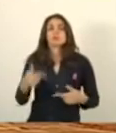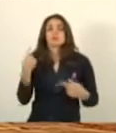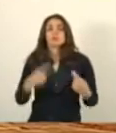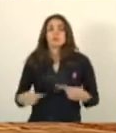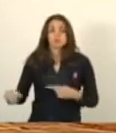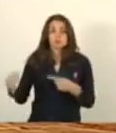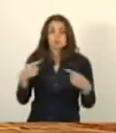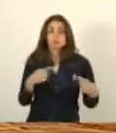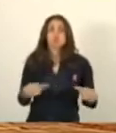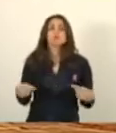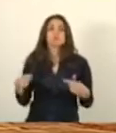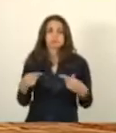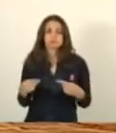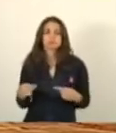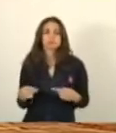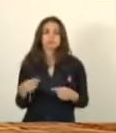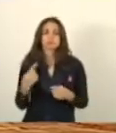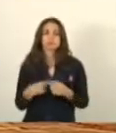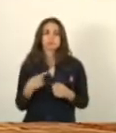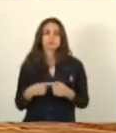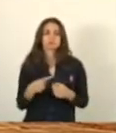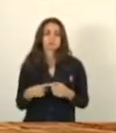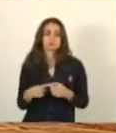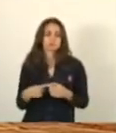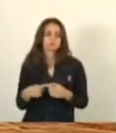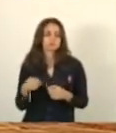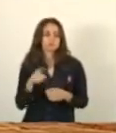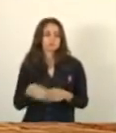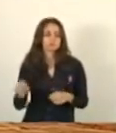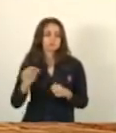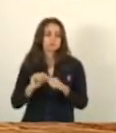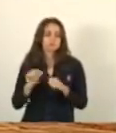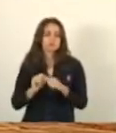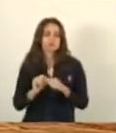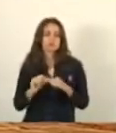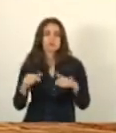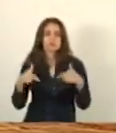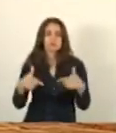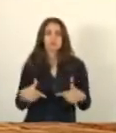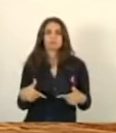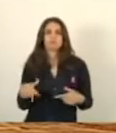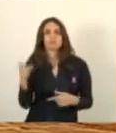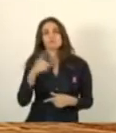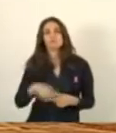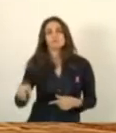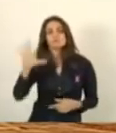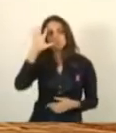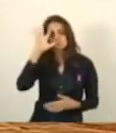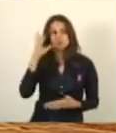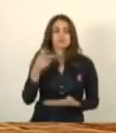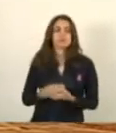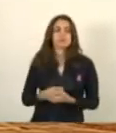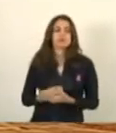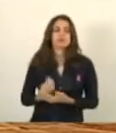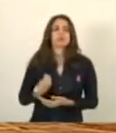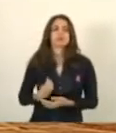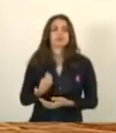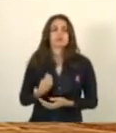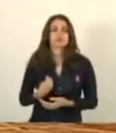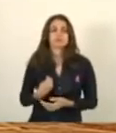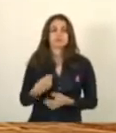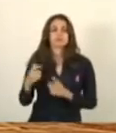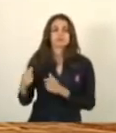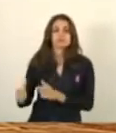discussões, não é, que esse município está fazendo para que seja decidido a vida